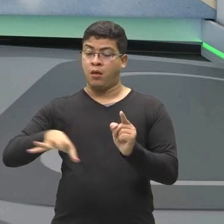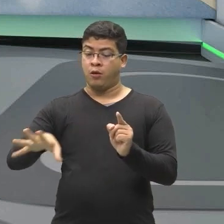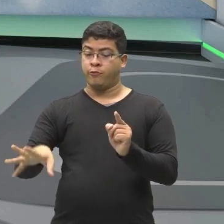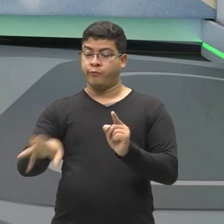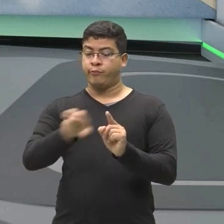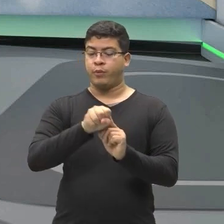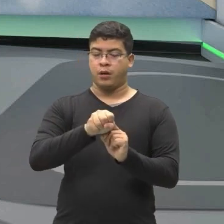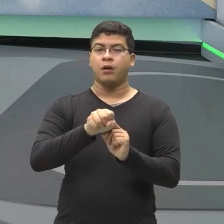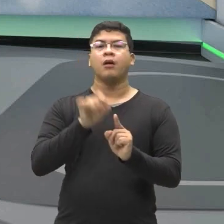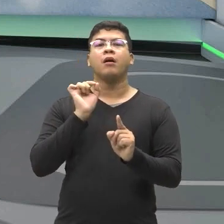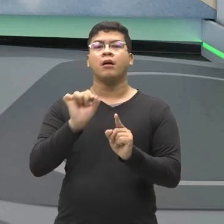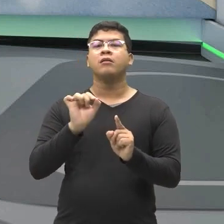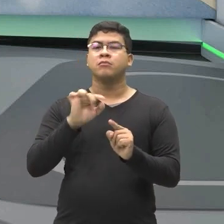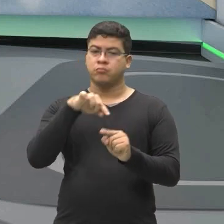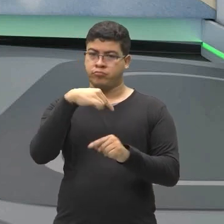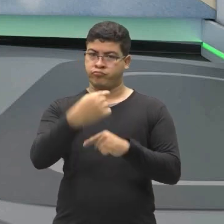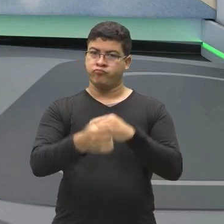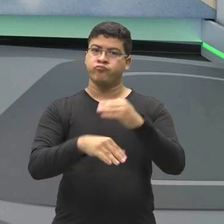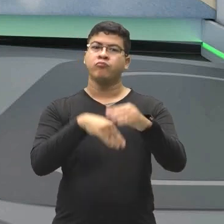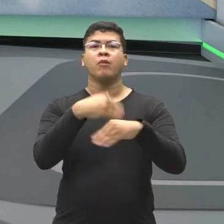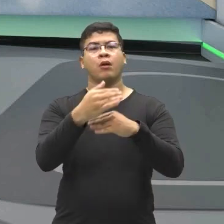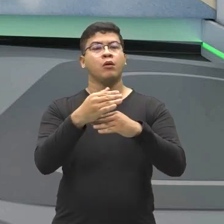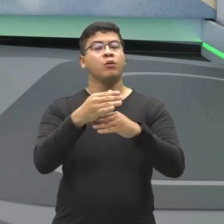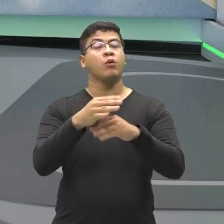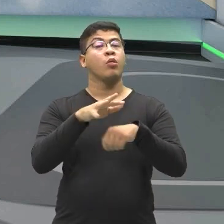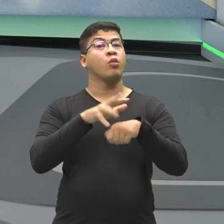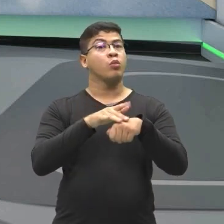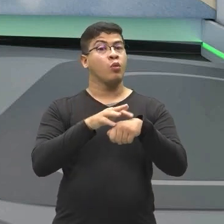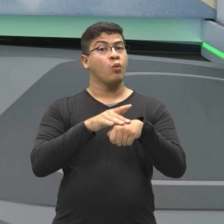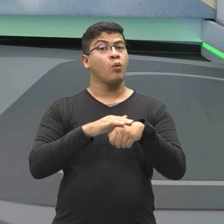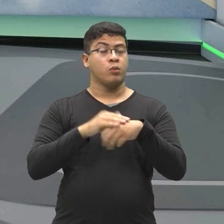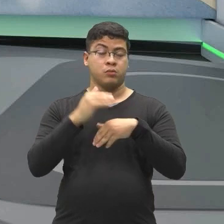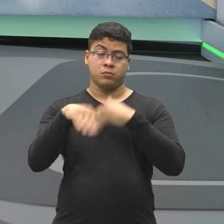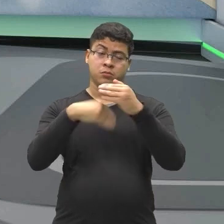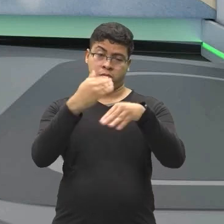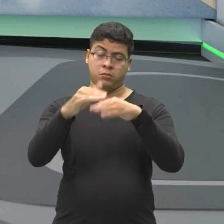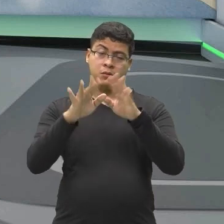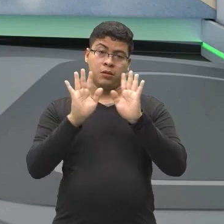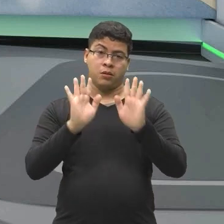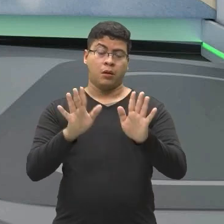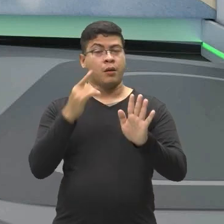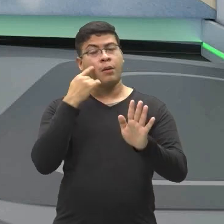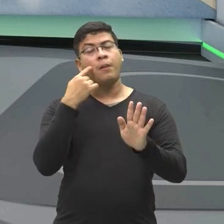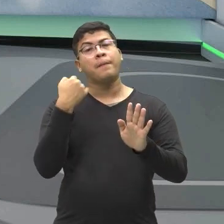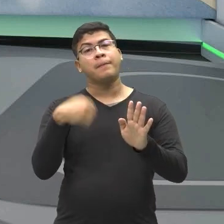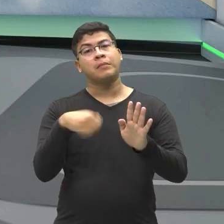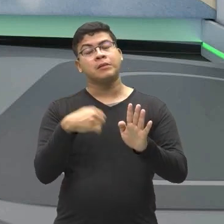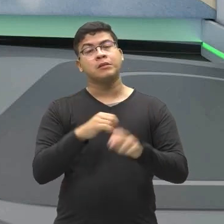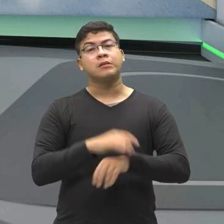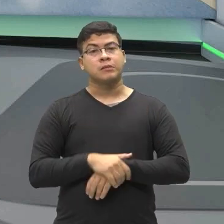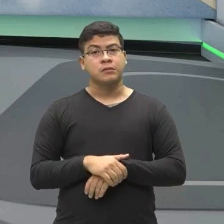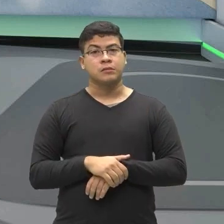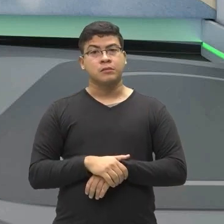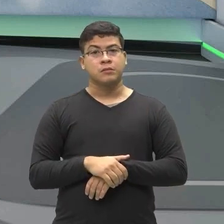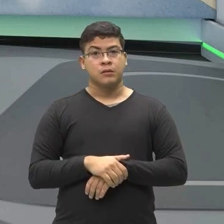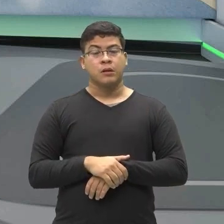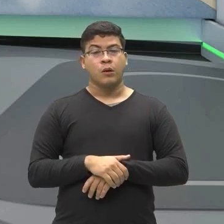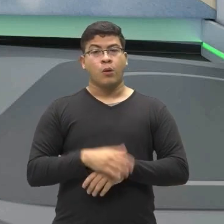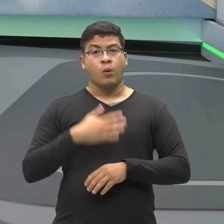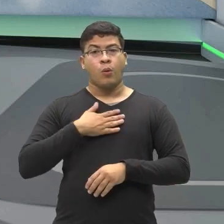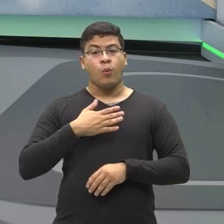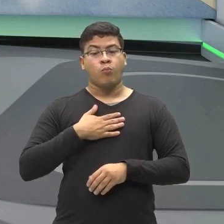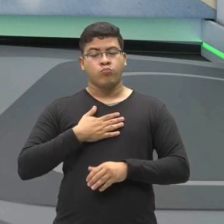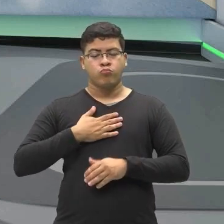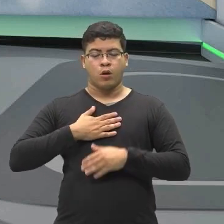infecciosos desenvolve doenças infecciosas, né? Como eu falei para vocês, é necessário que o meu mecanismo de barreira